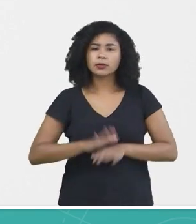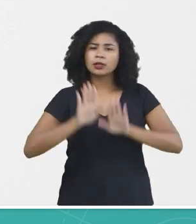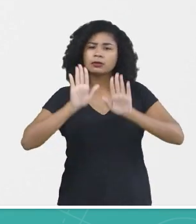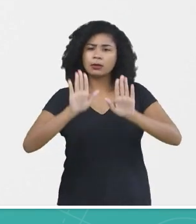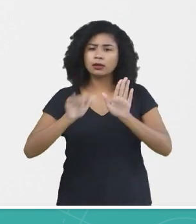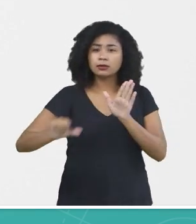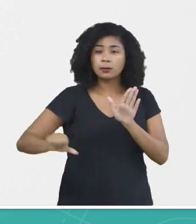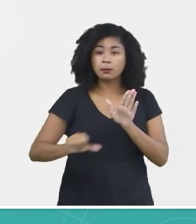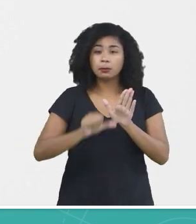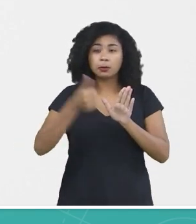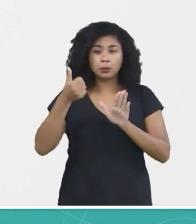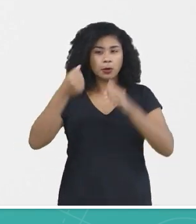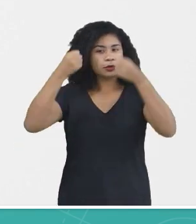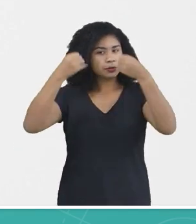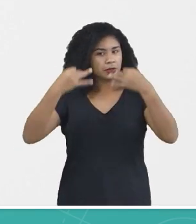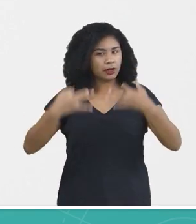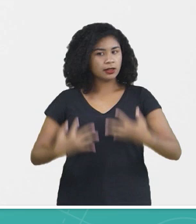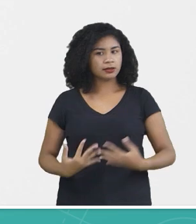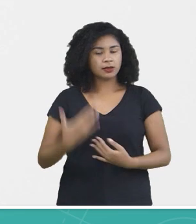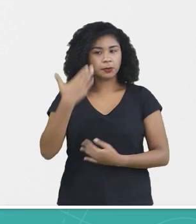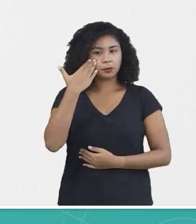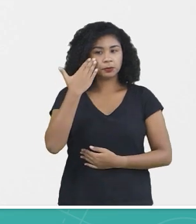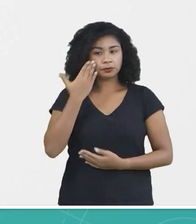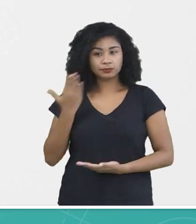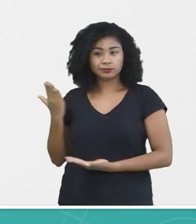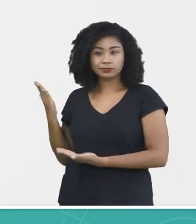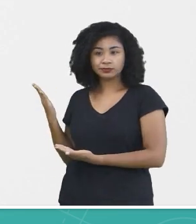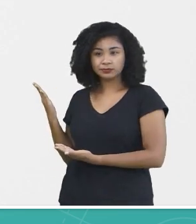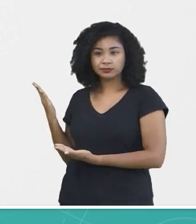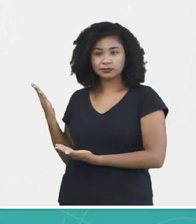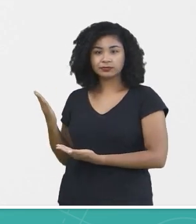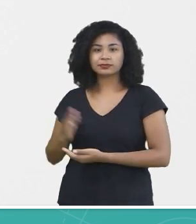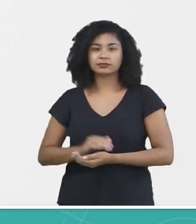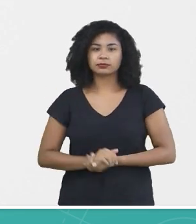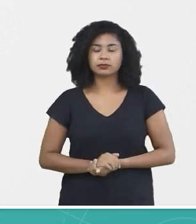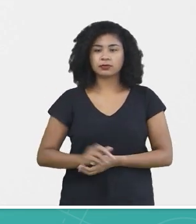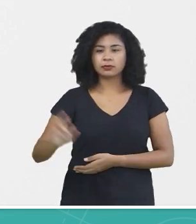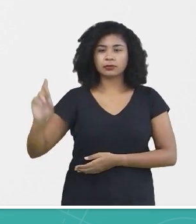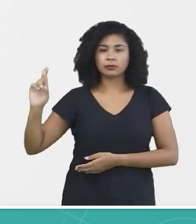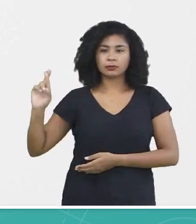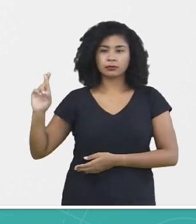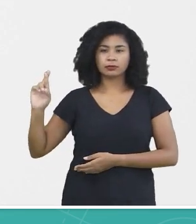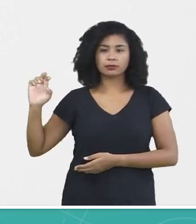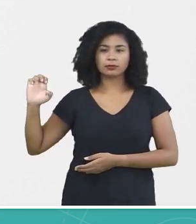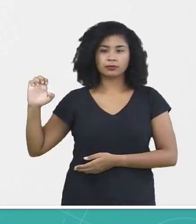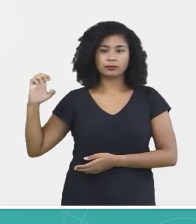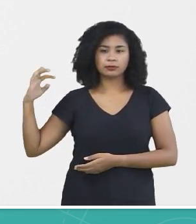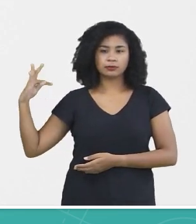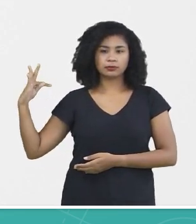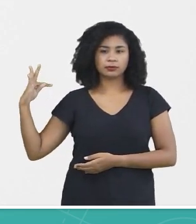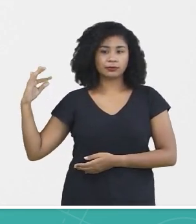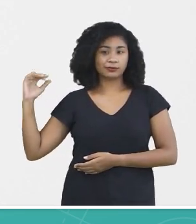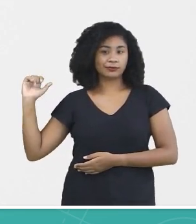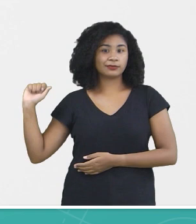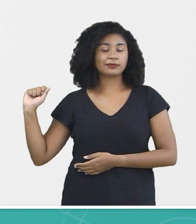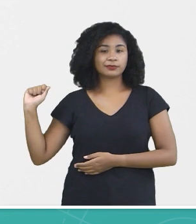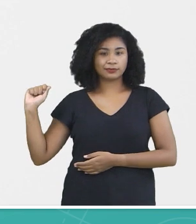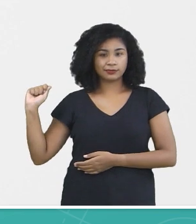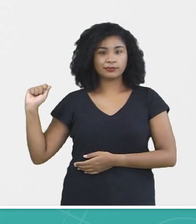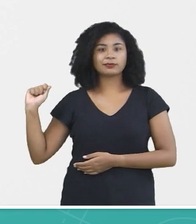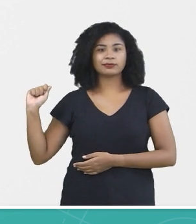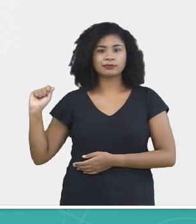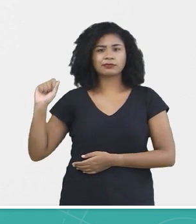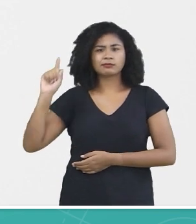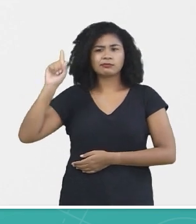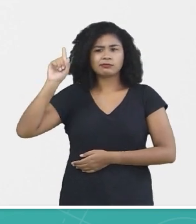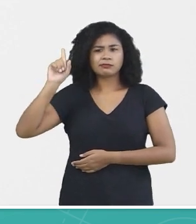da nossa aula de matemática. Então, olha aí, ó, reta é um dos conceitos primitivos da